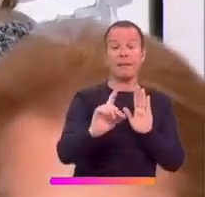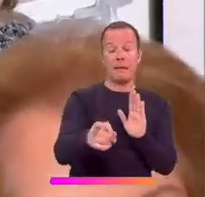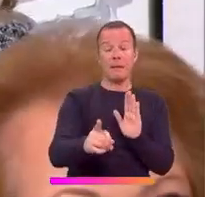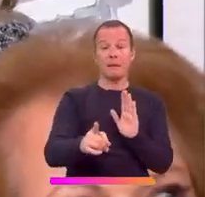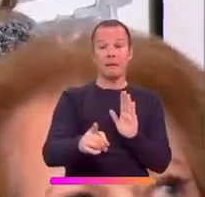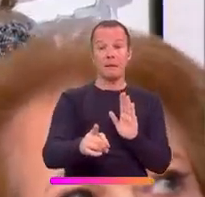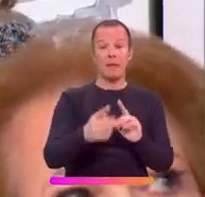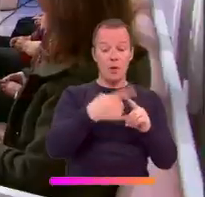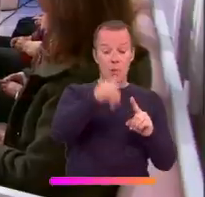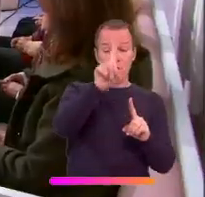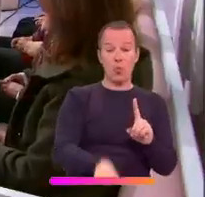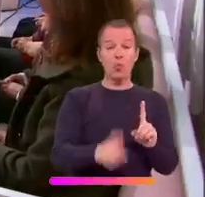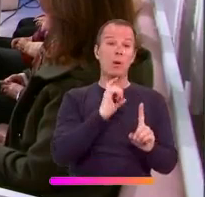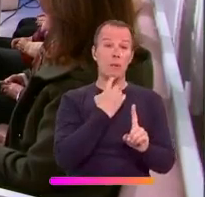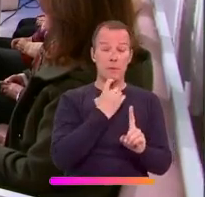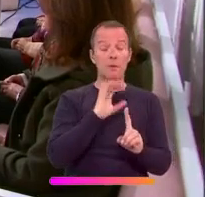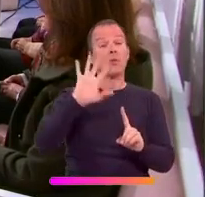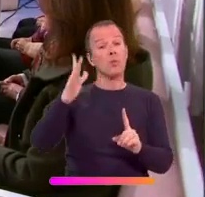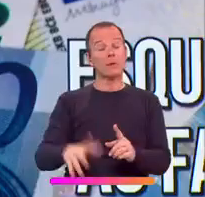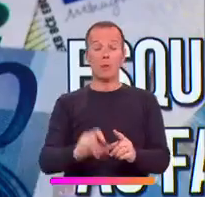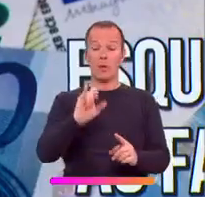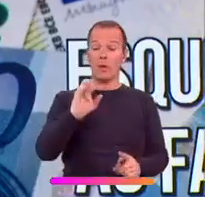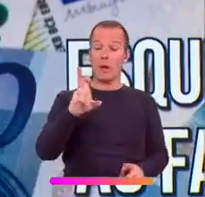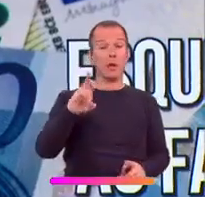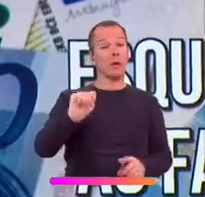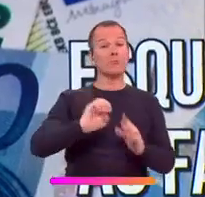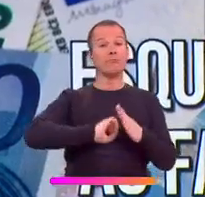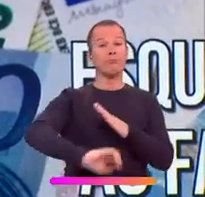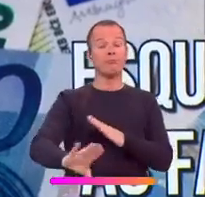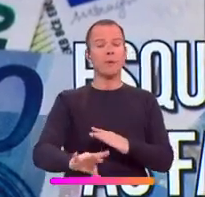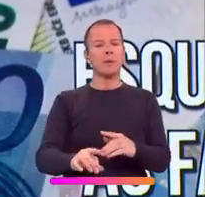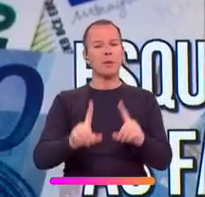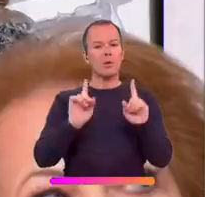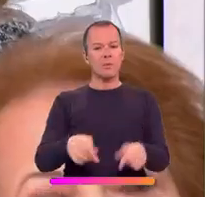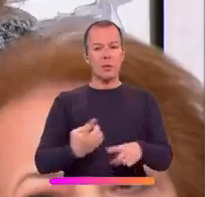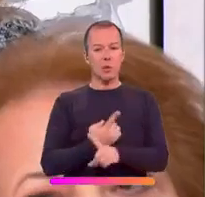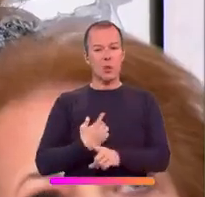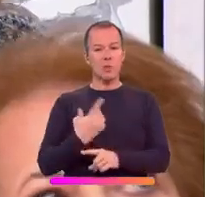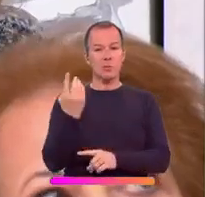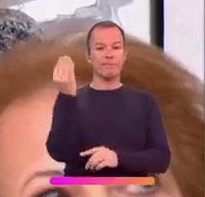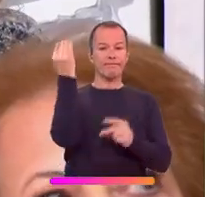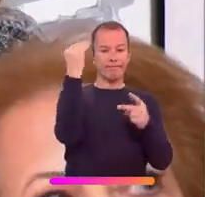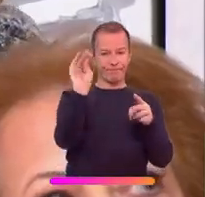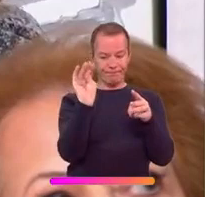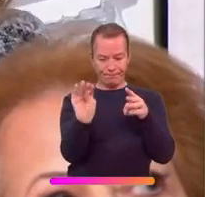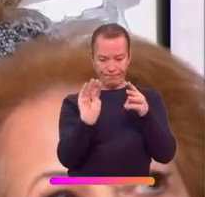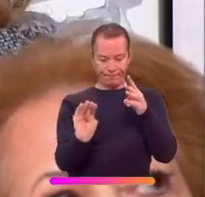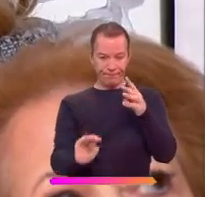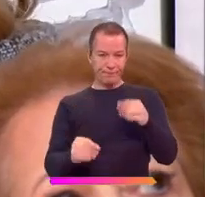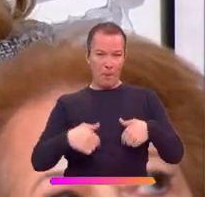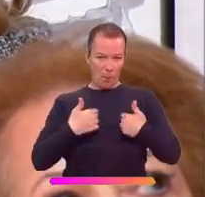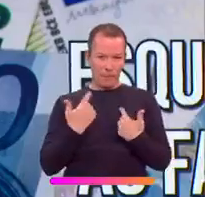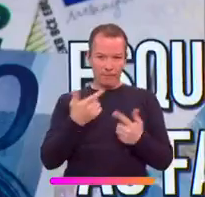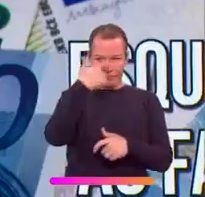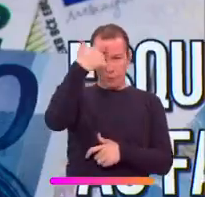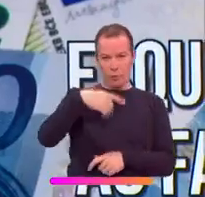a partir do dia 1 de abril, quando começa a entrega da declaração de IRS, colocarmos manualmente aquilo que não colocámos via e-fatura. Tudo isto